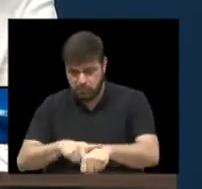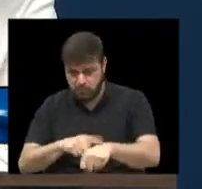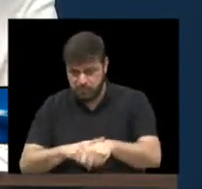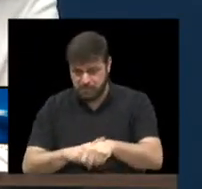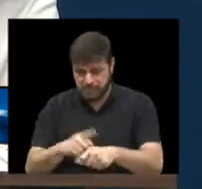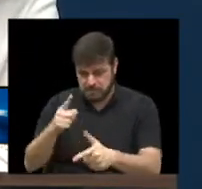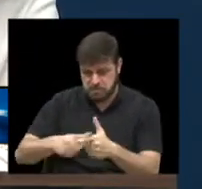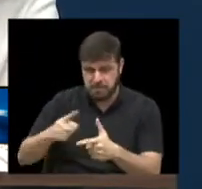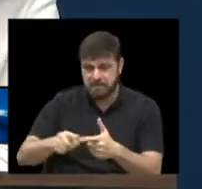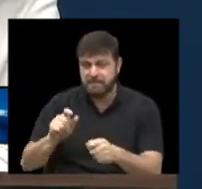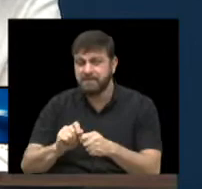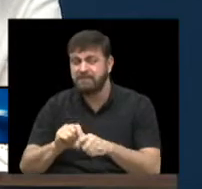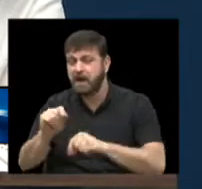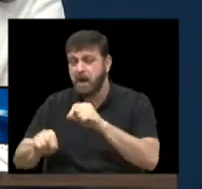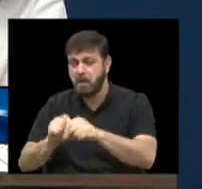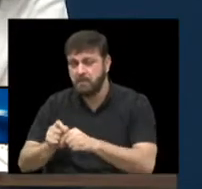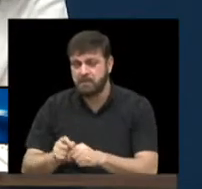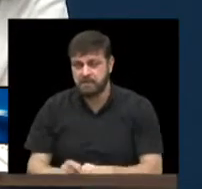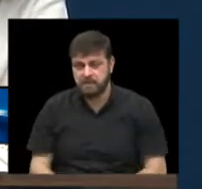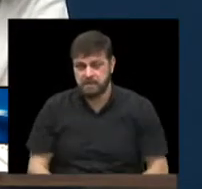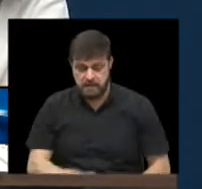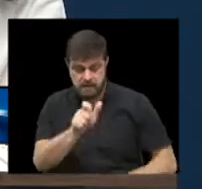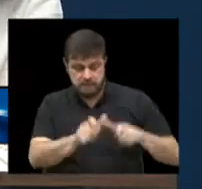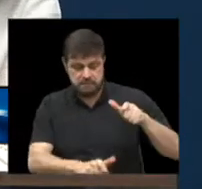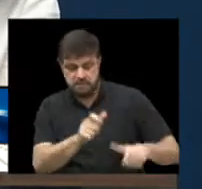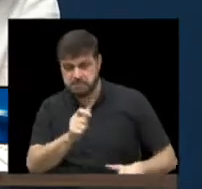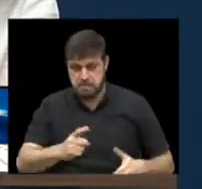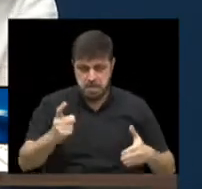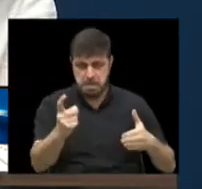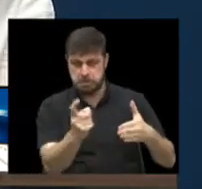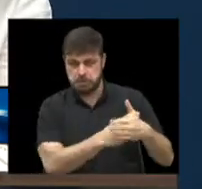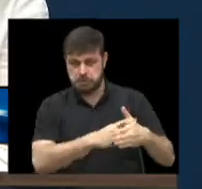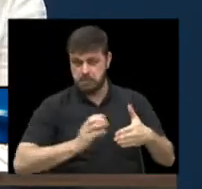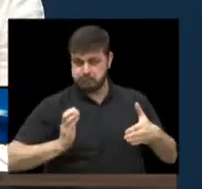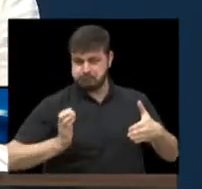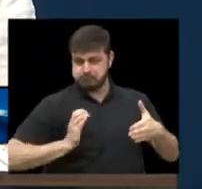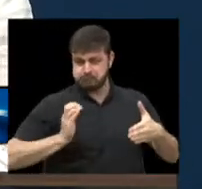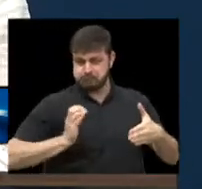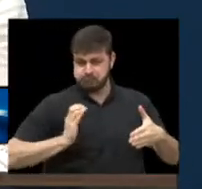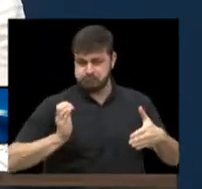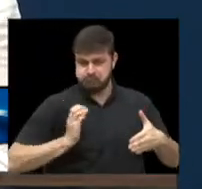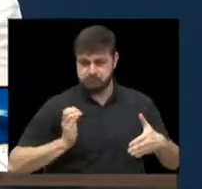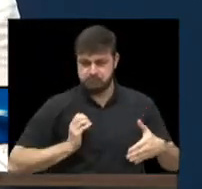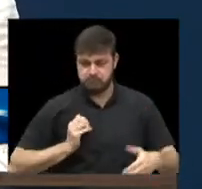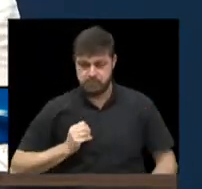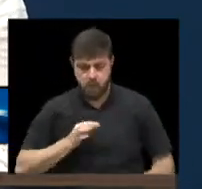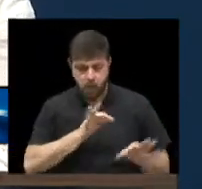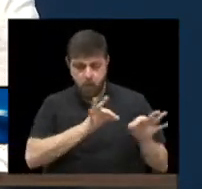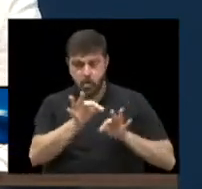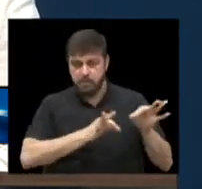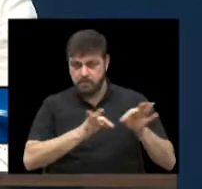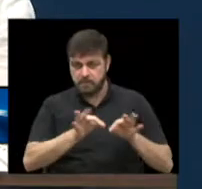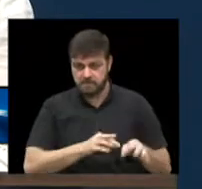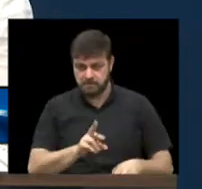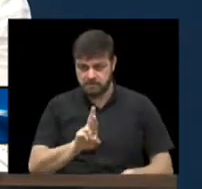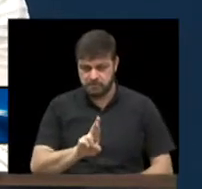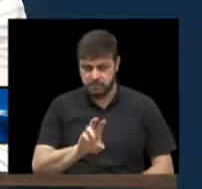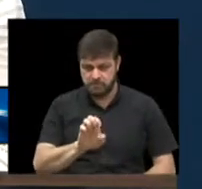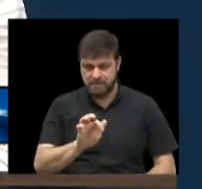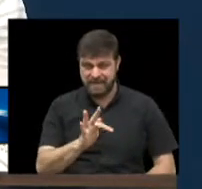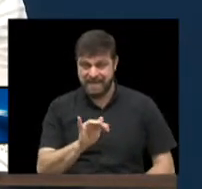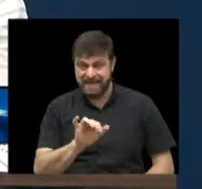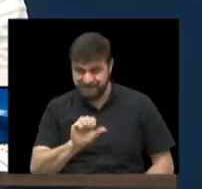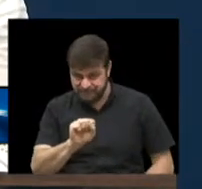para premiar os grandes devedores, que é, por exemplo, esse projeto do Refis que está sendo discutido aqui, que vai à votação na